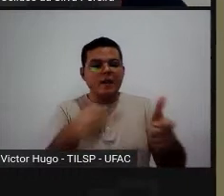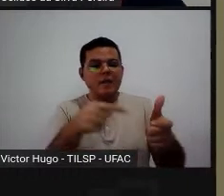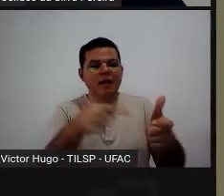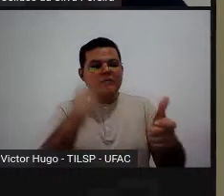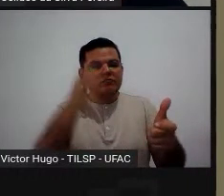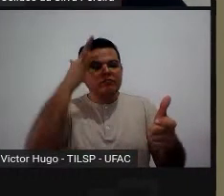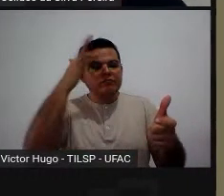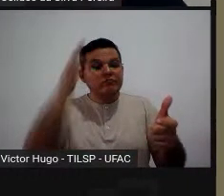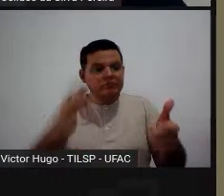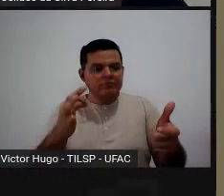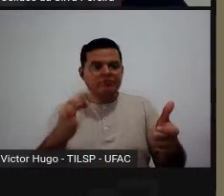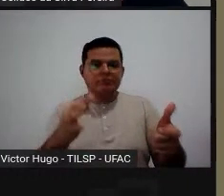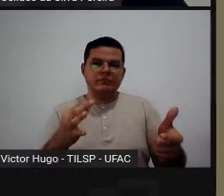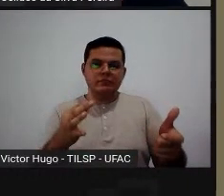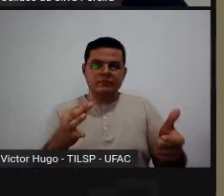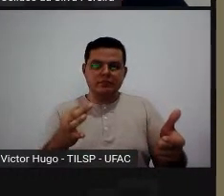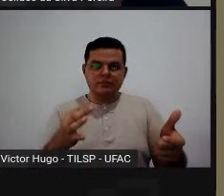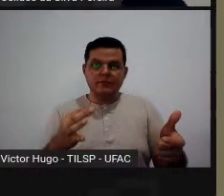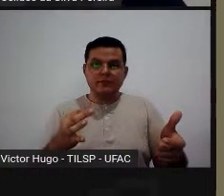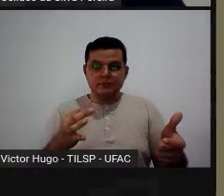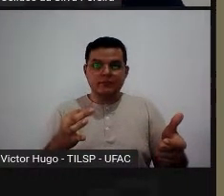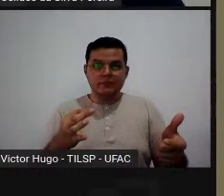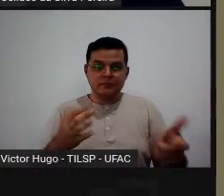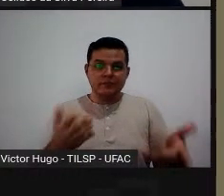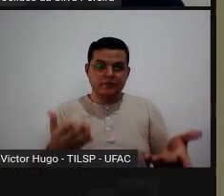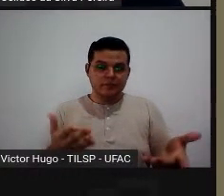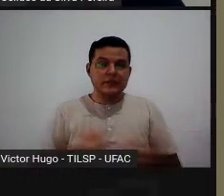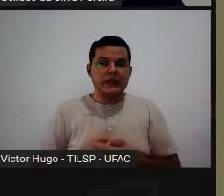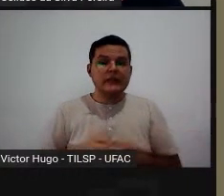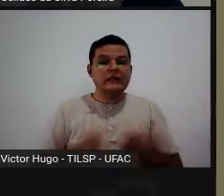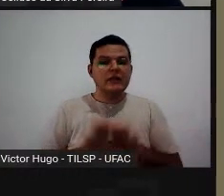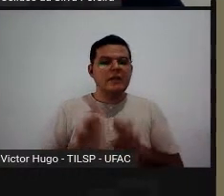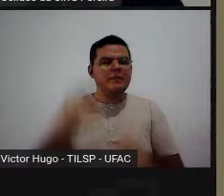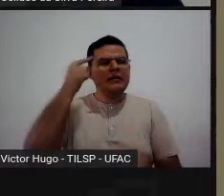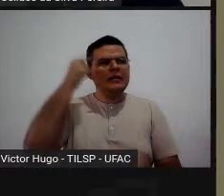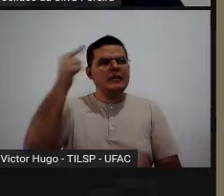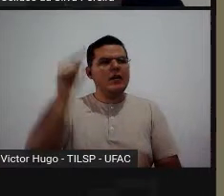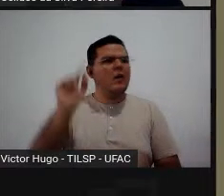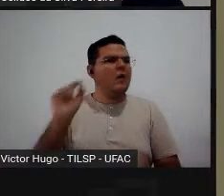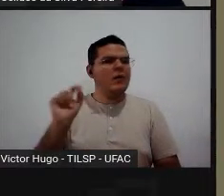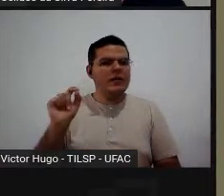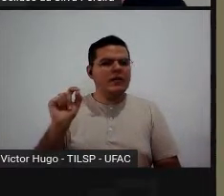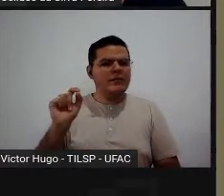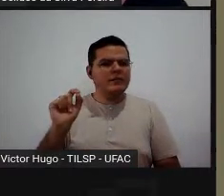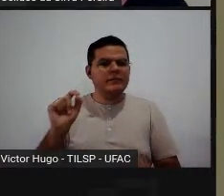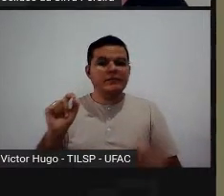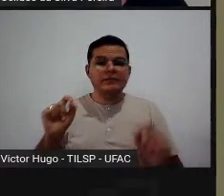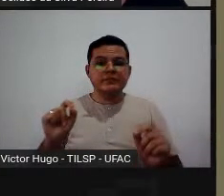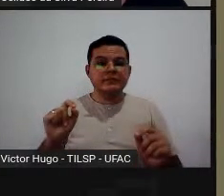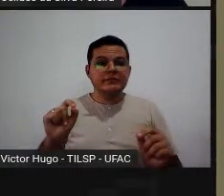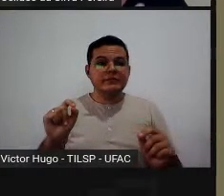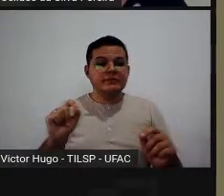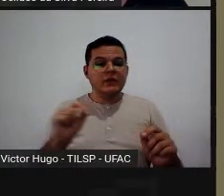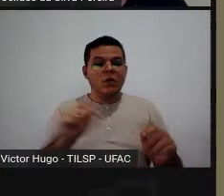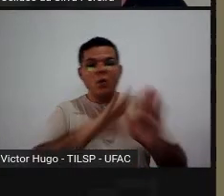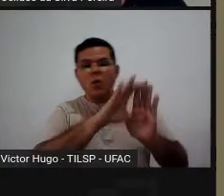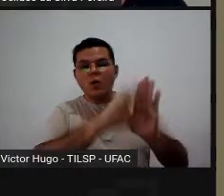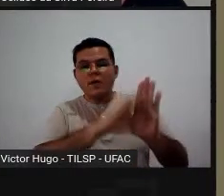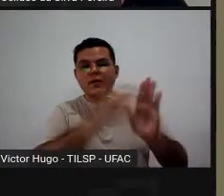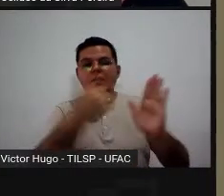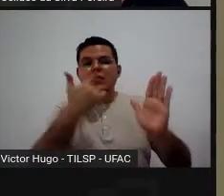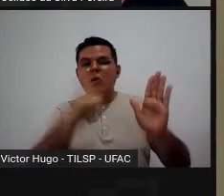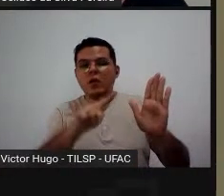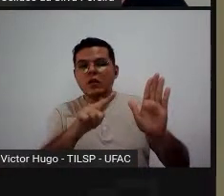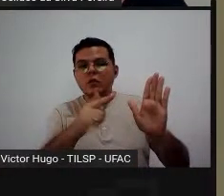nós já temos a ideia de pensar o conceito de língua para falar, por exemplo, de texto,